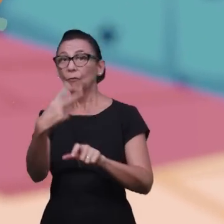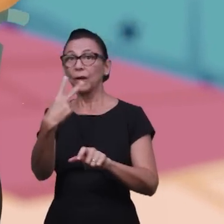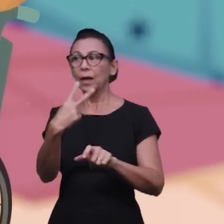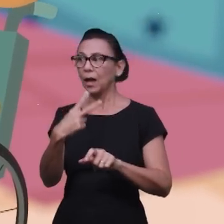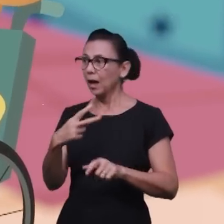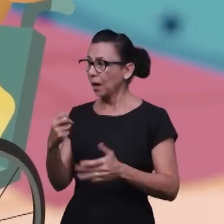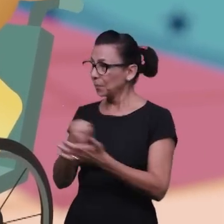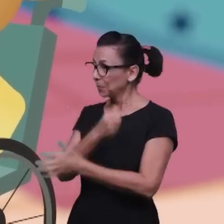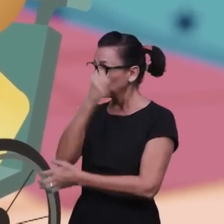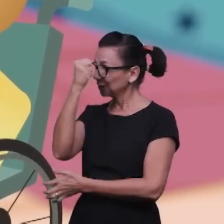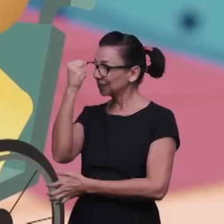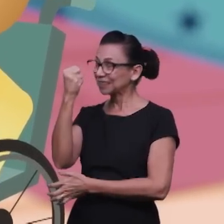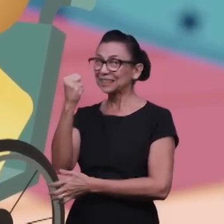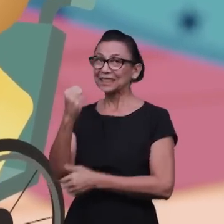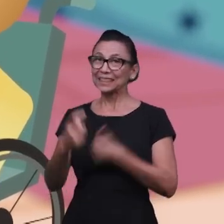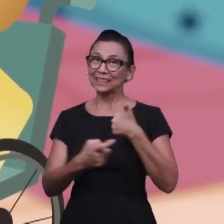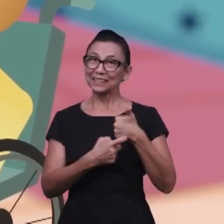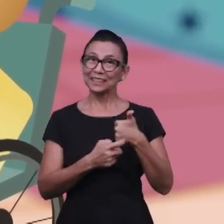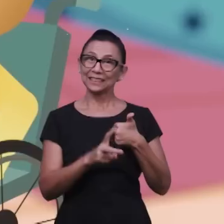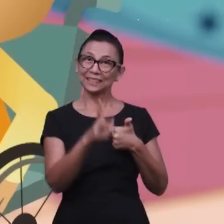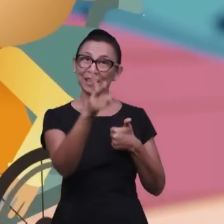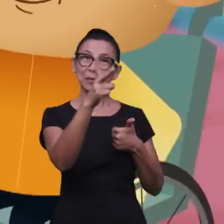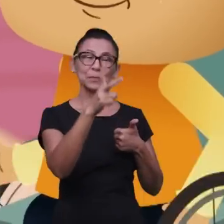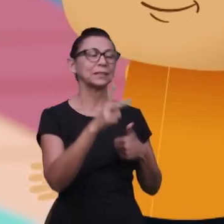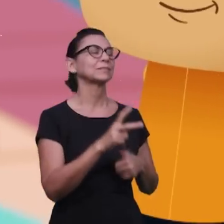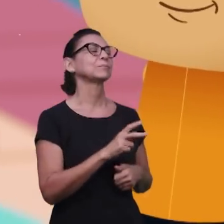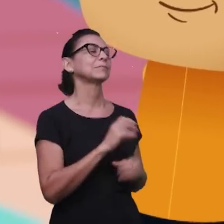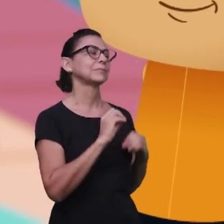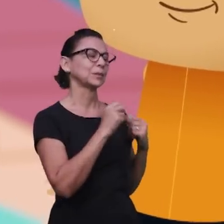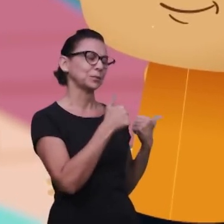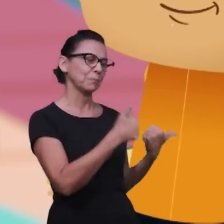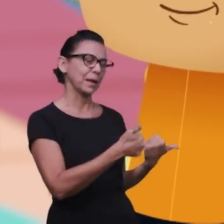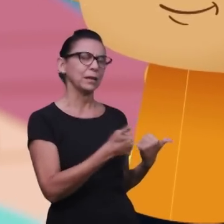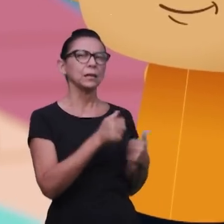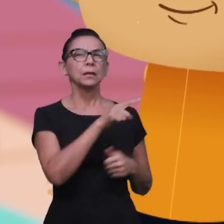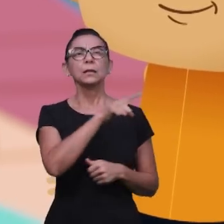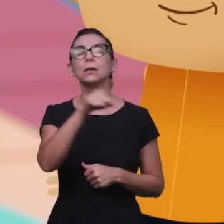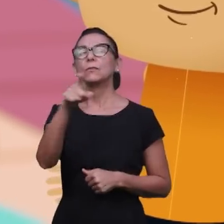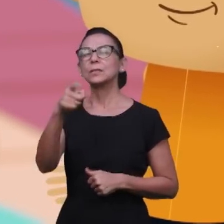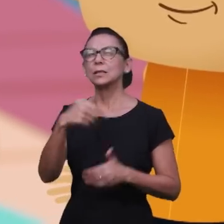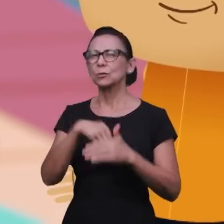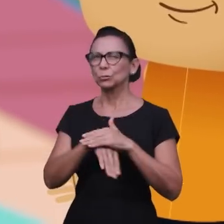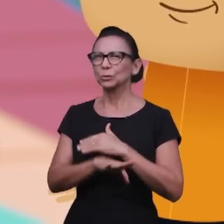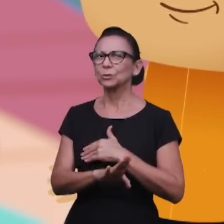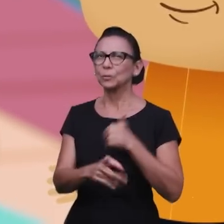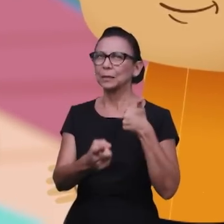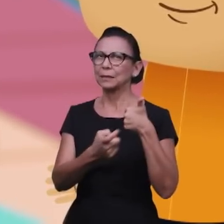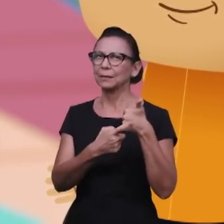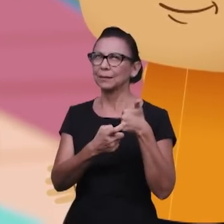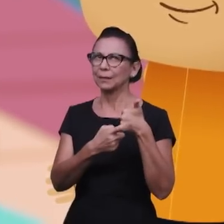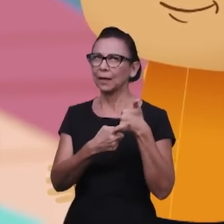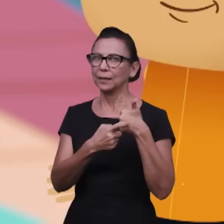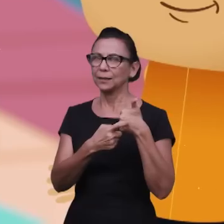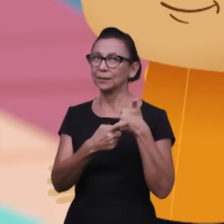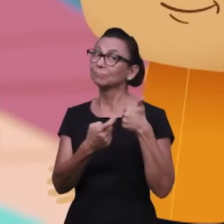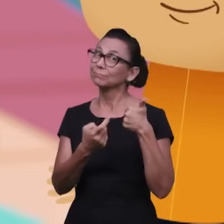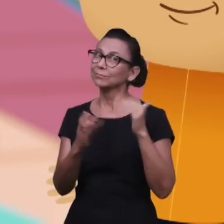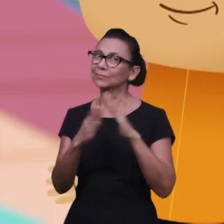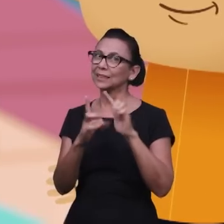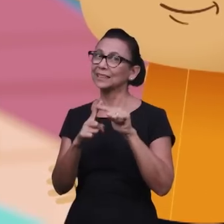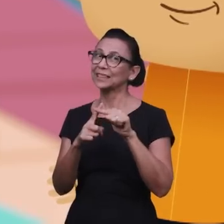like sempre a partir de agora. É isso aí, Guga. E vocês, meus irmãos, costumam dar like nos vídeos da nossa